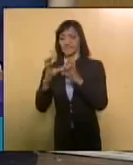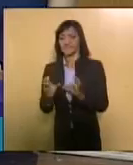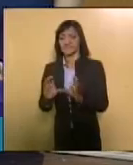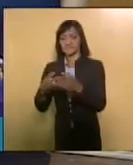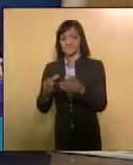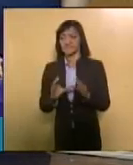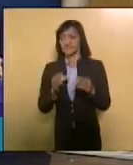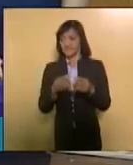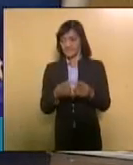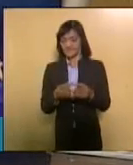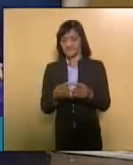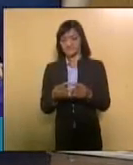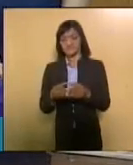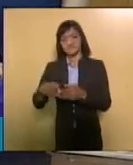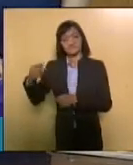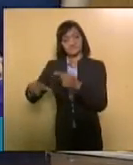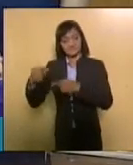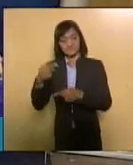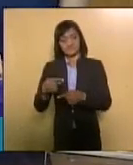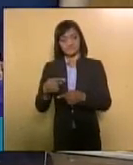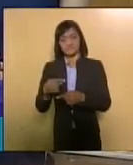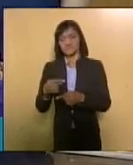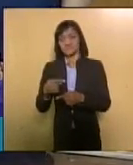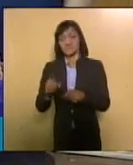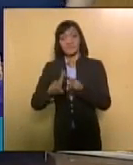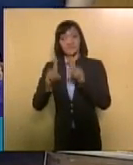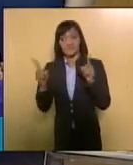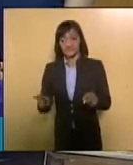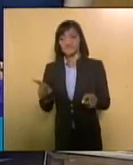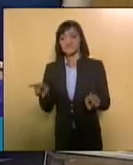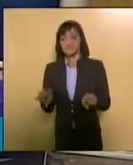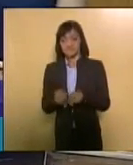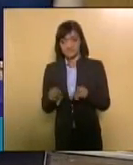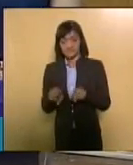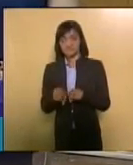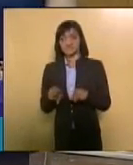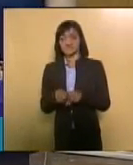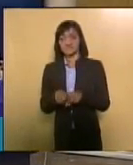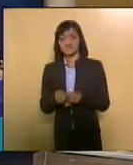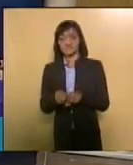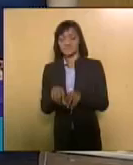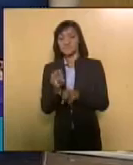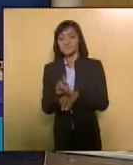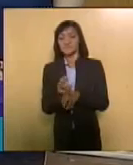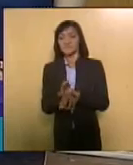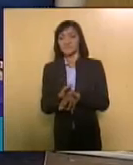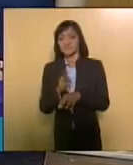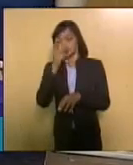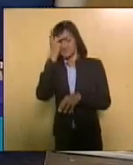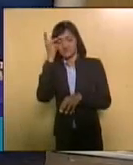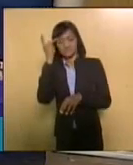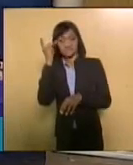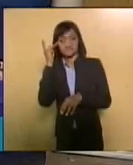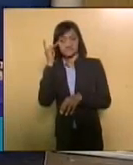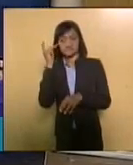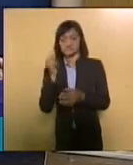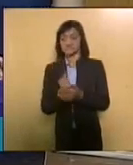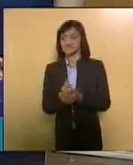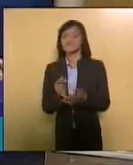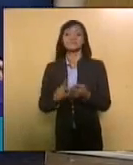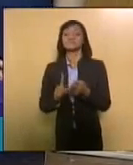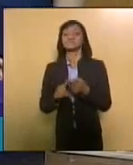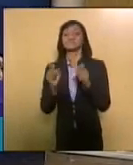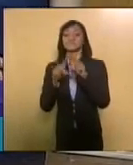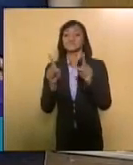as entre os eh as quadrilhas mas é também utilizada para disciplinar devedores duvidosos e também os funcionários